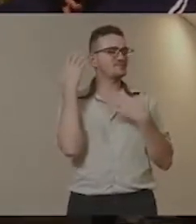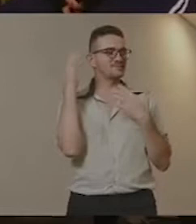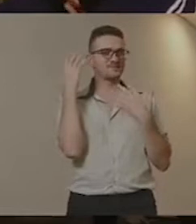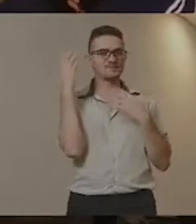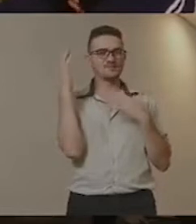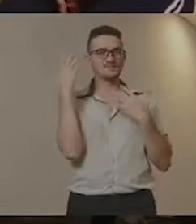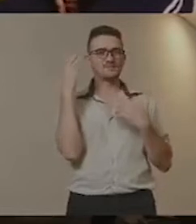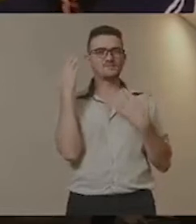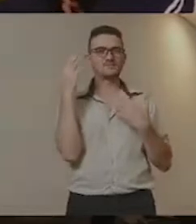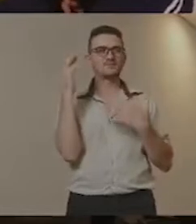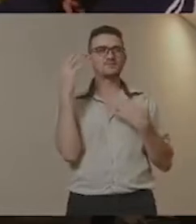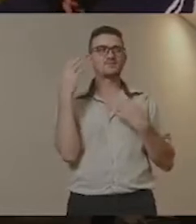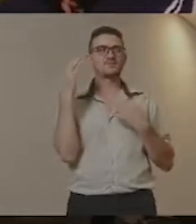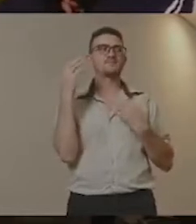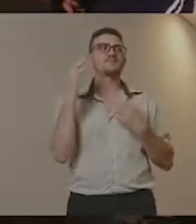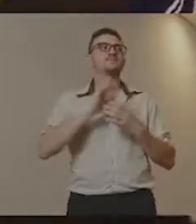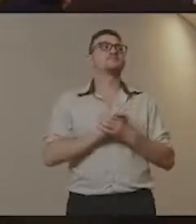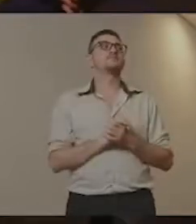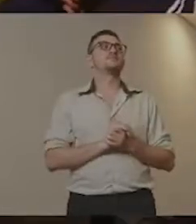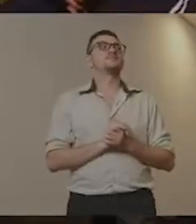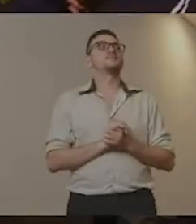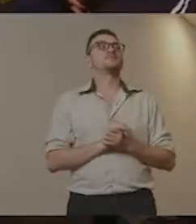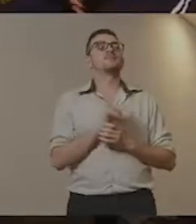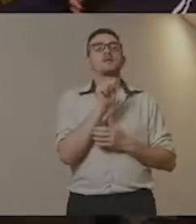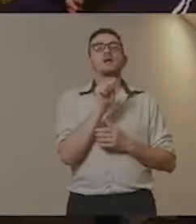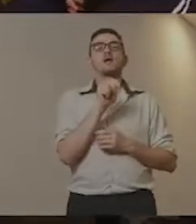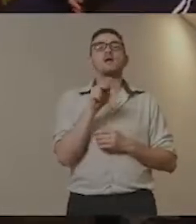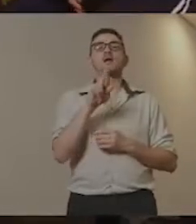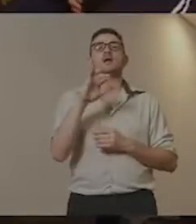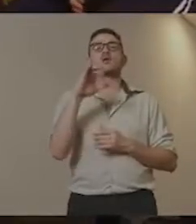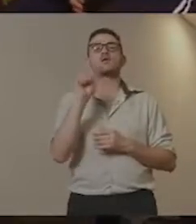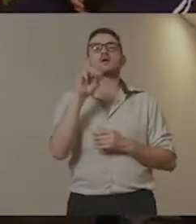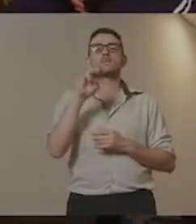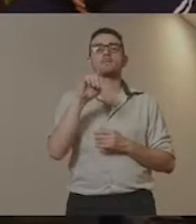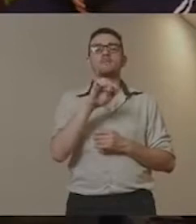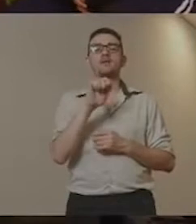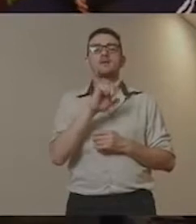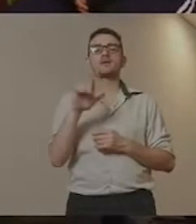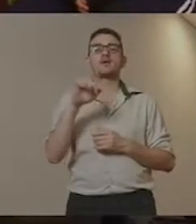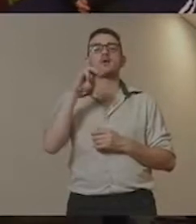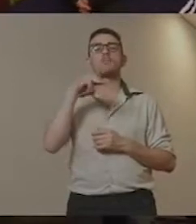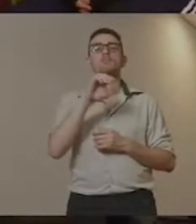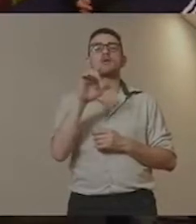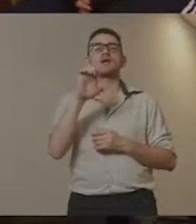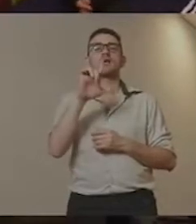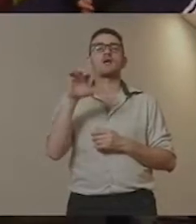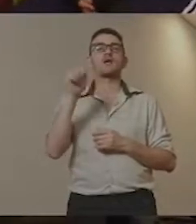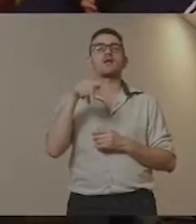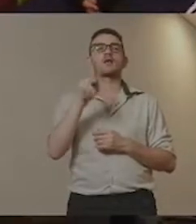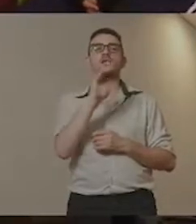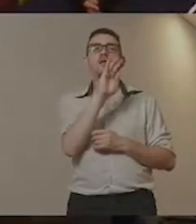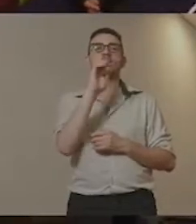Áurea, Miguel, Micaele e Caio. Bom, então, nós tivemos, né, claro, evidentemente, ao